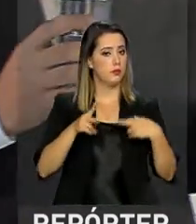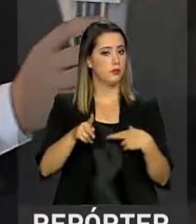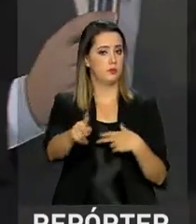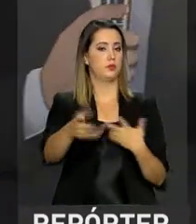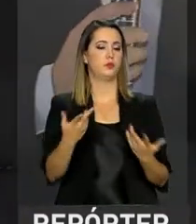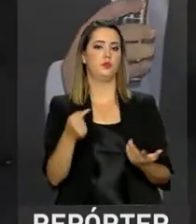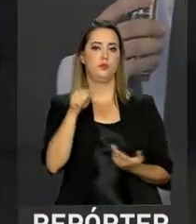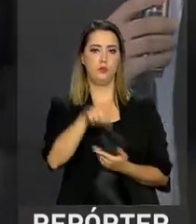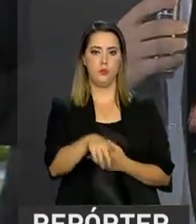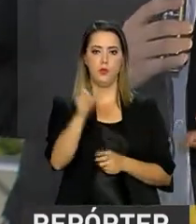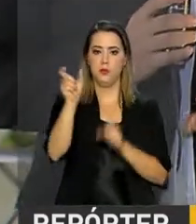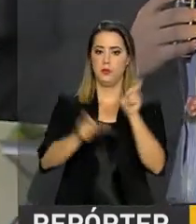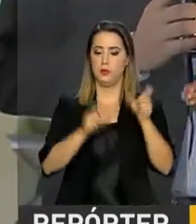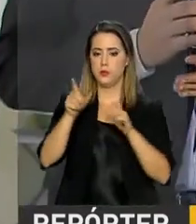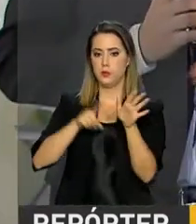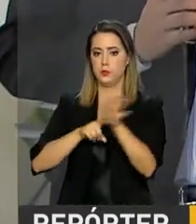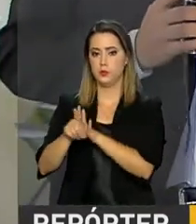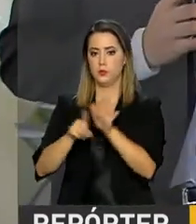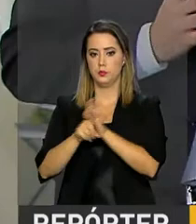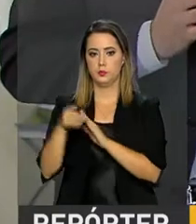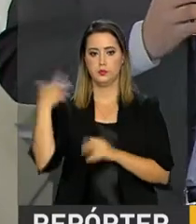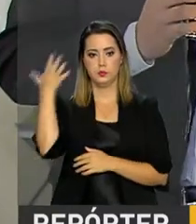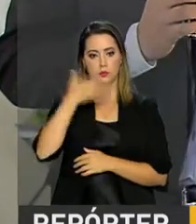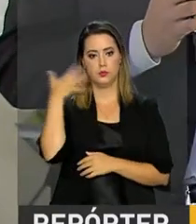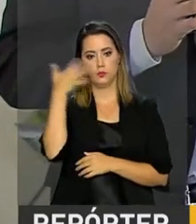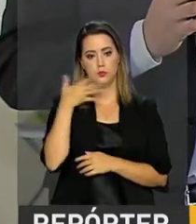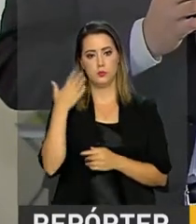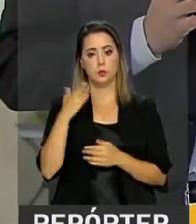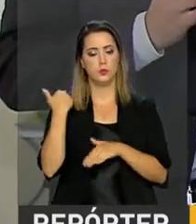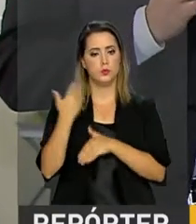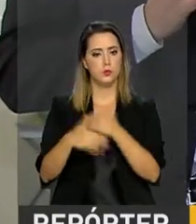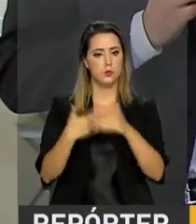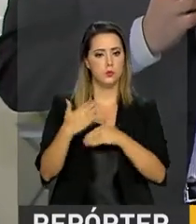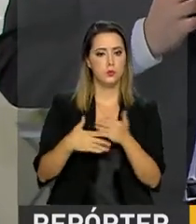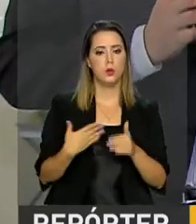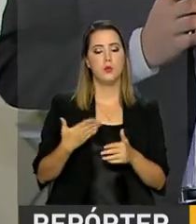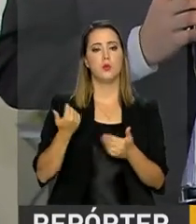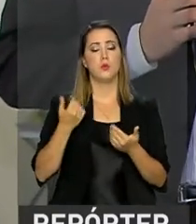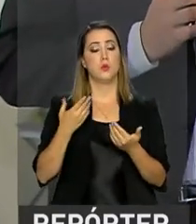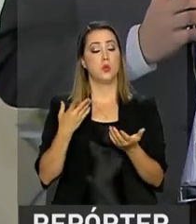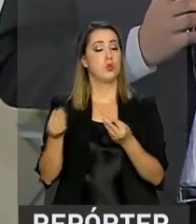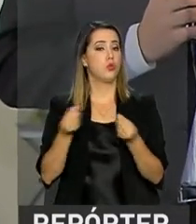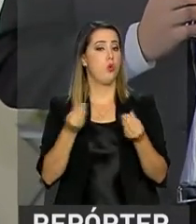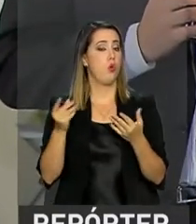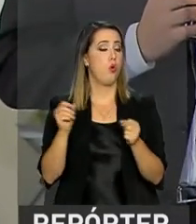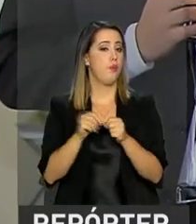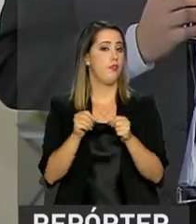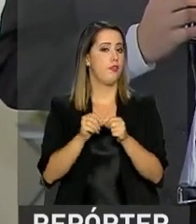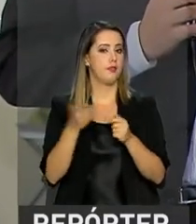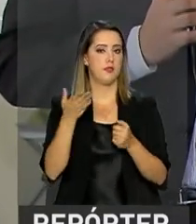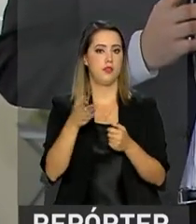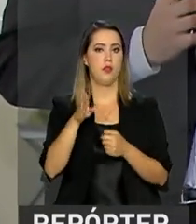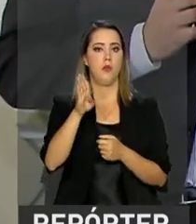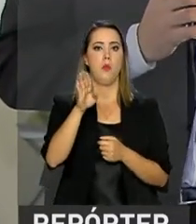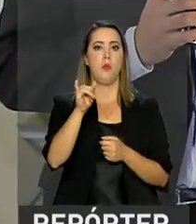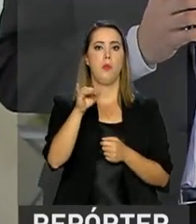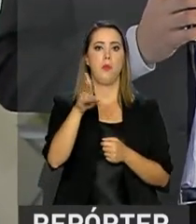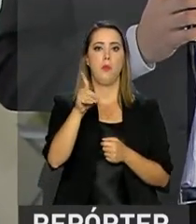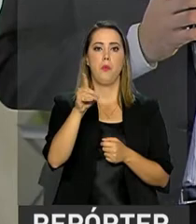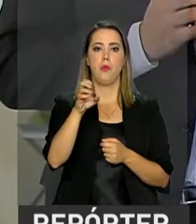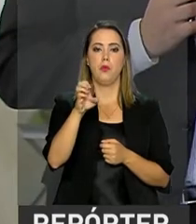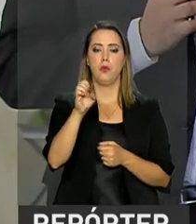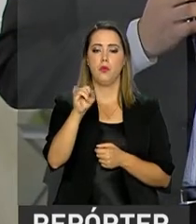os técnicos e pesquisadores explicam o processo de produção do biodiesel que é feito a partir do óleo extraído